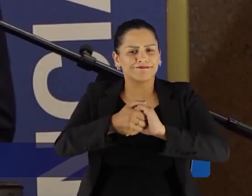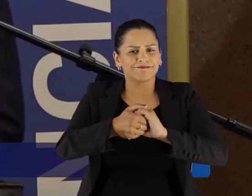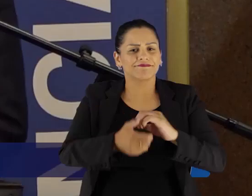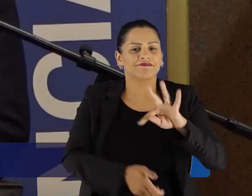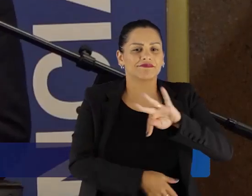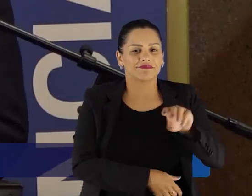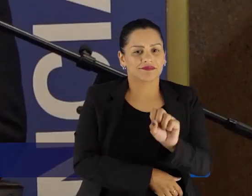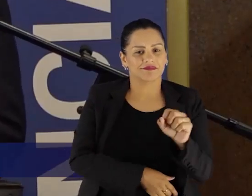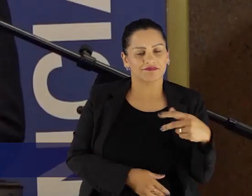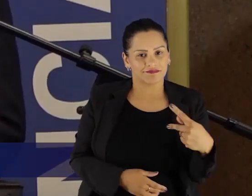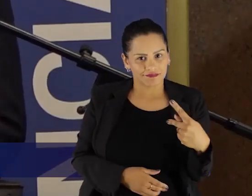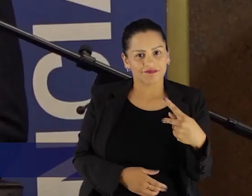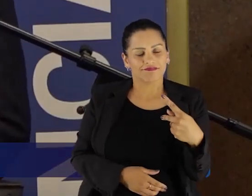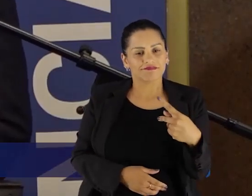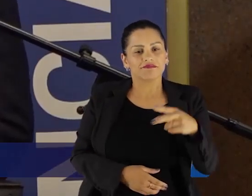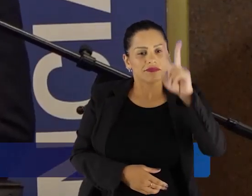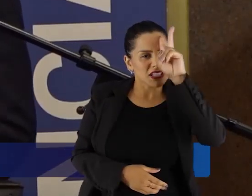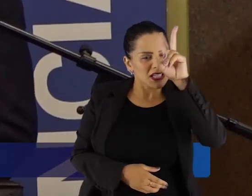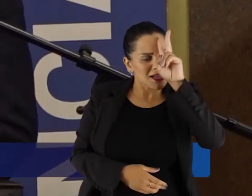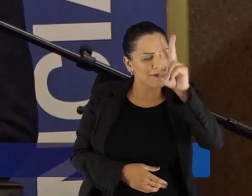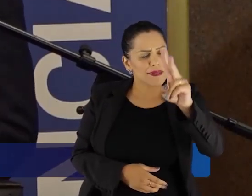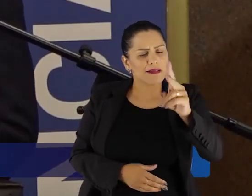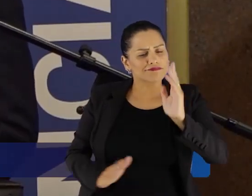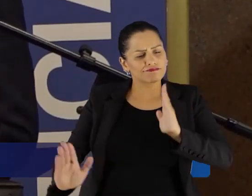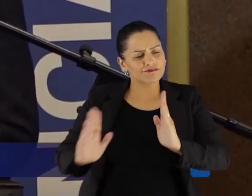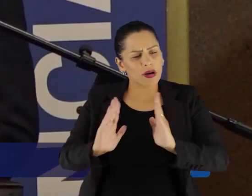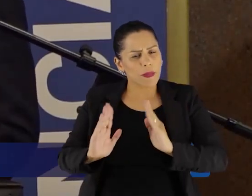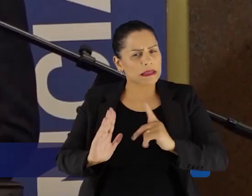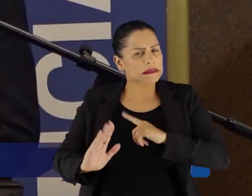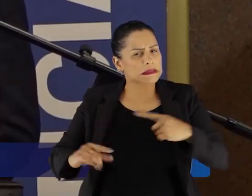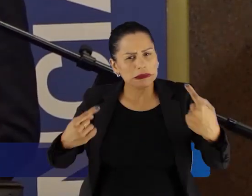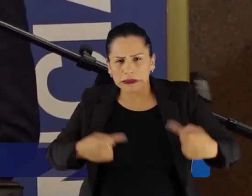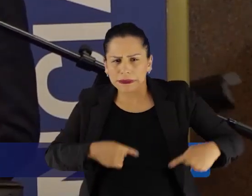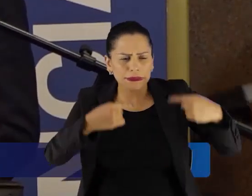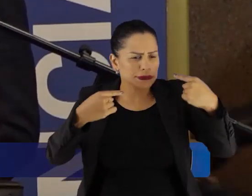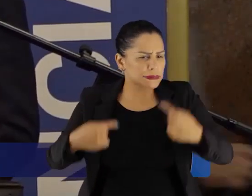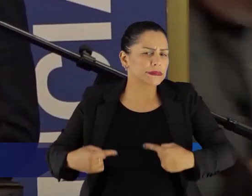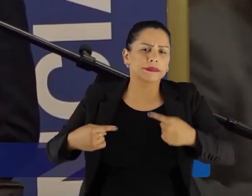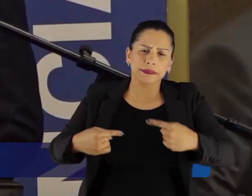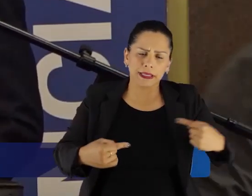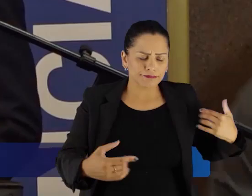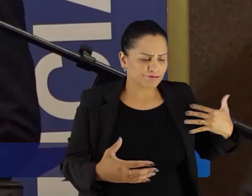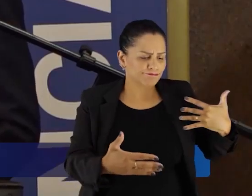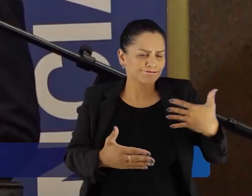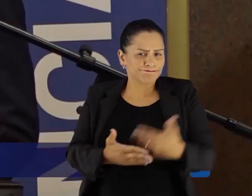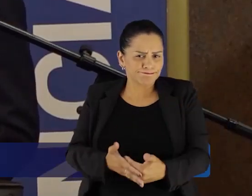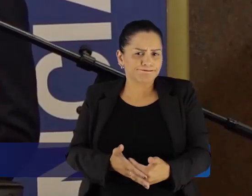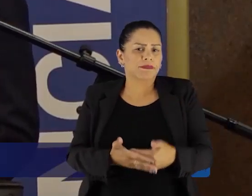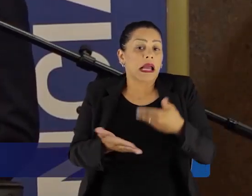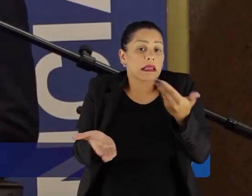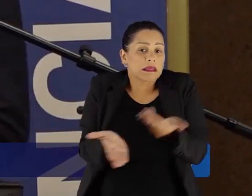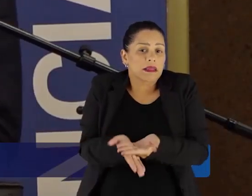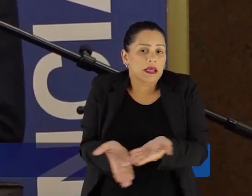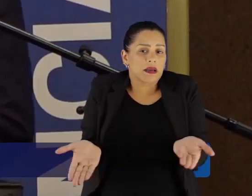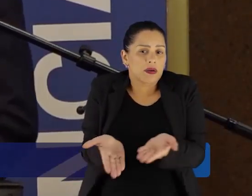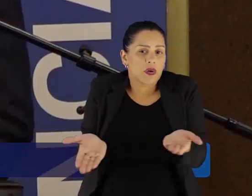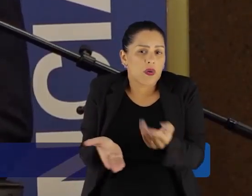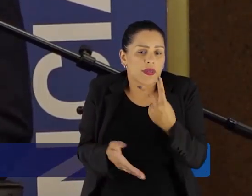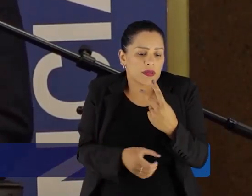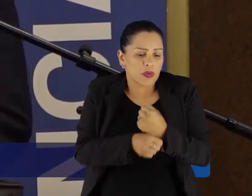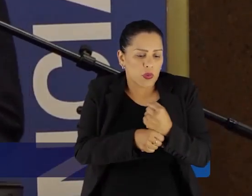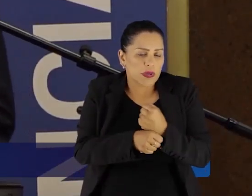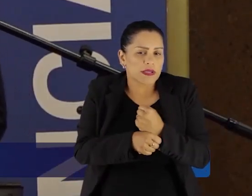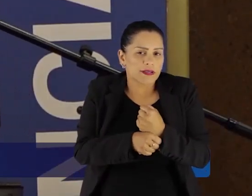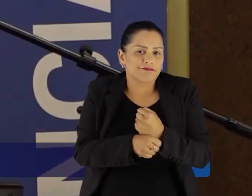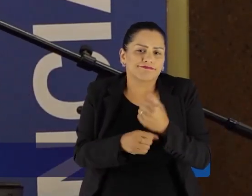Tribunal de Justiça de São Paulo Relembrar os momentos desafiadores que nós tivemos juntos até aqui nesses últimos anos e aí